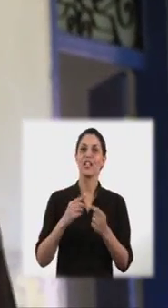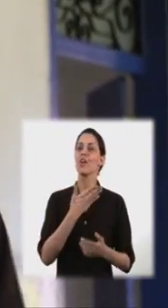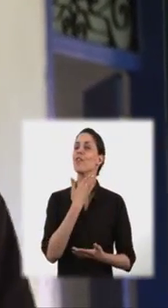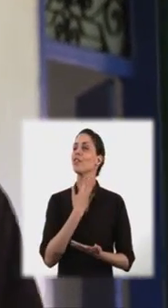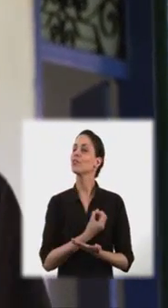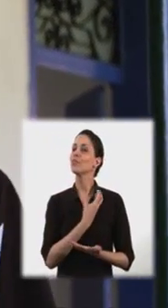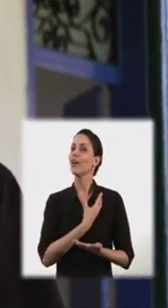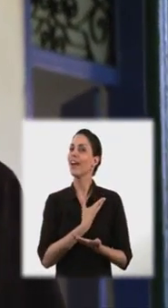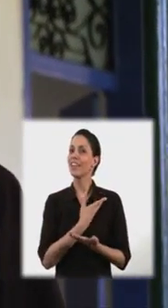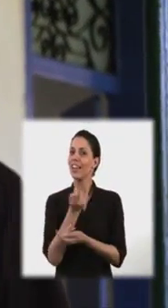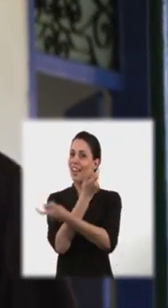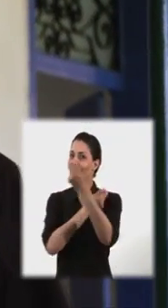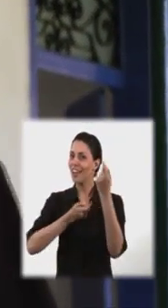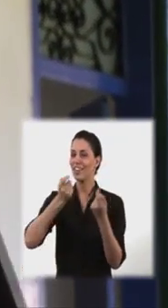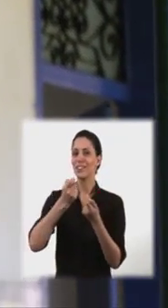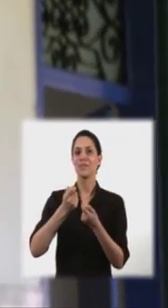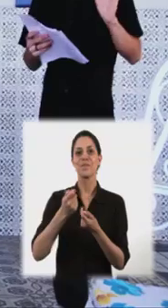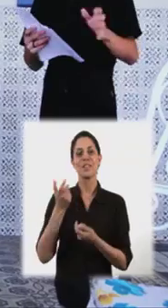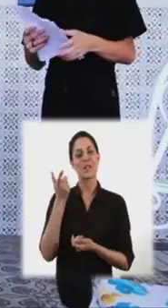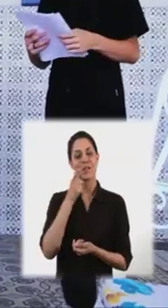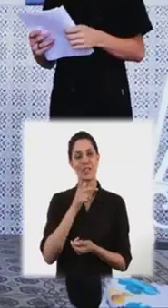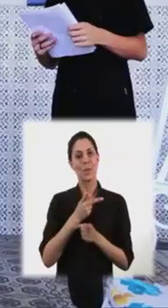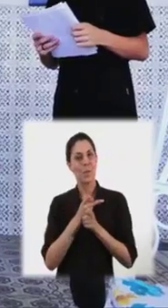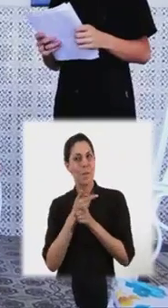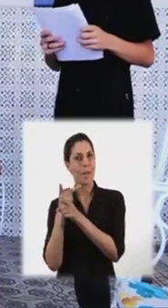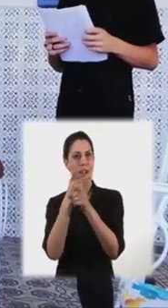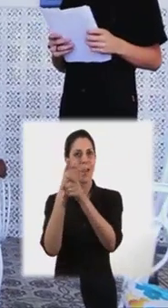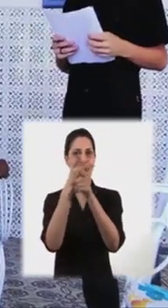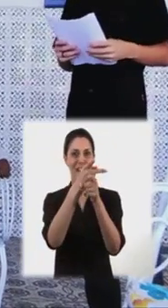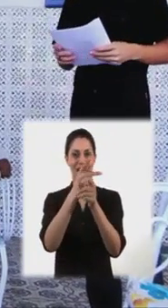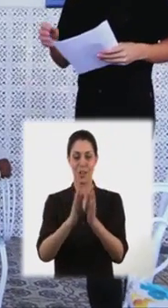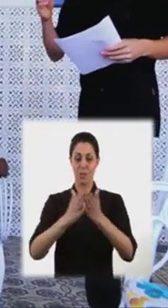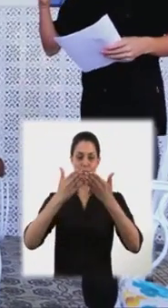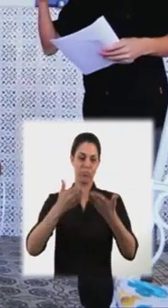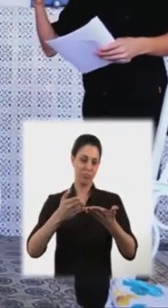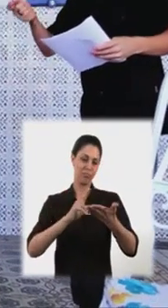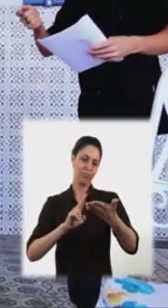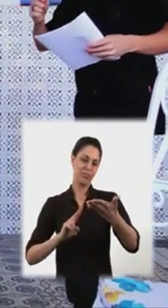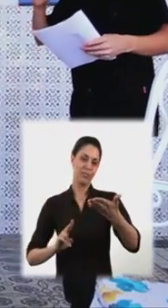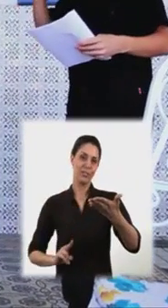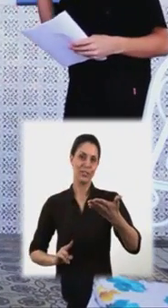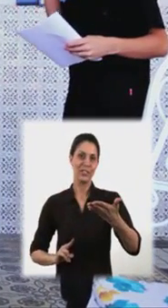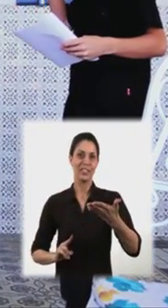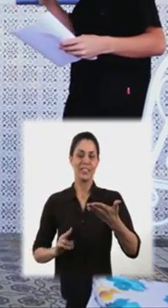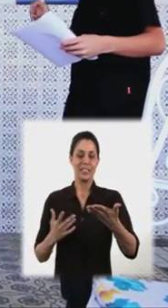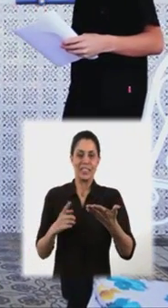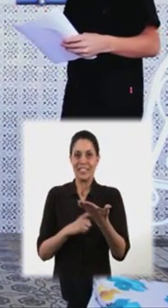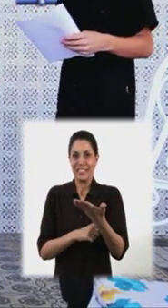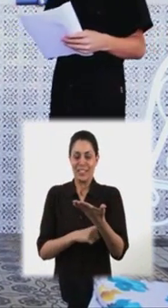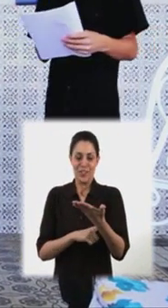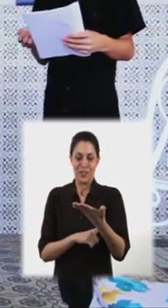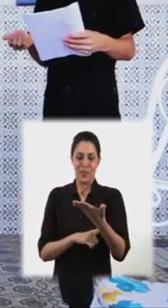voz de poeta, lançando meu belo charme. E assim deu início à busca, abrindo um livrão imenso, e nessa jornada finda ficar um pouquinho